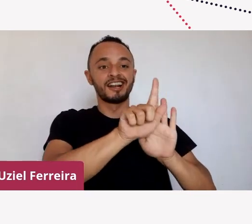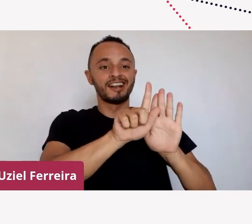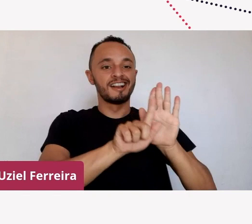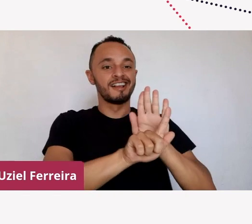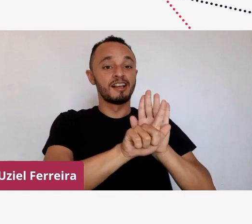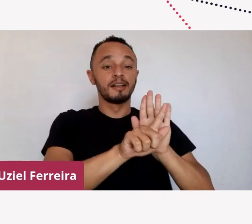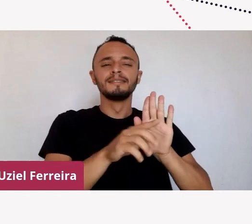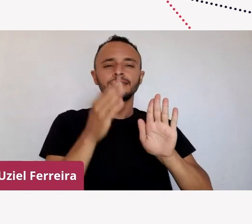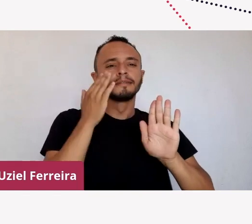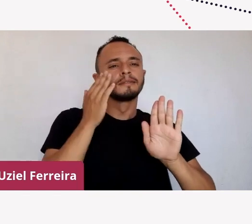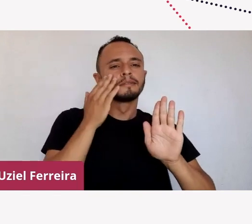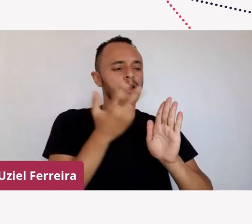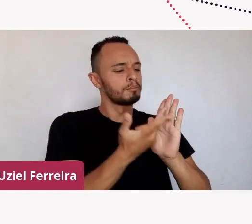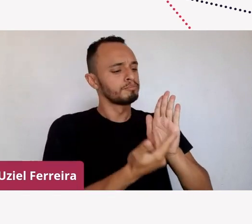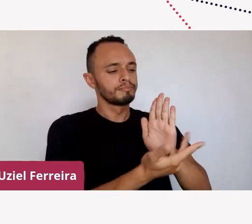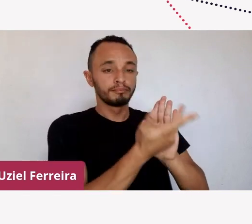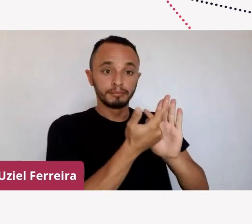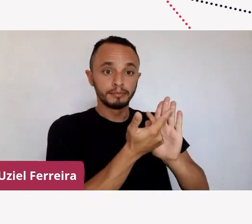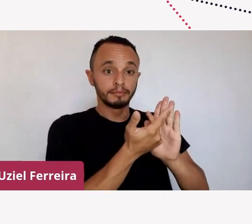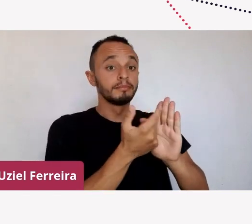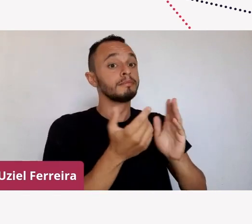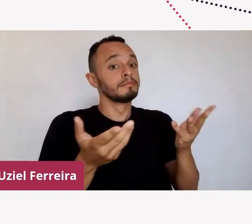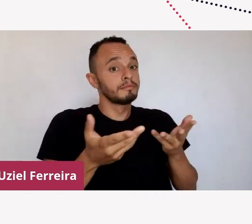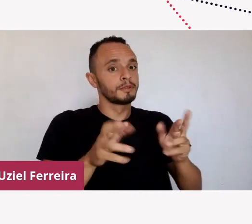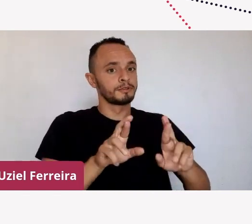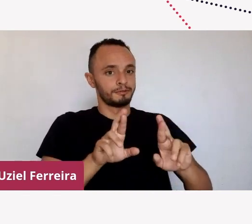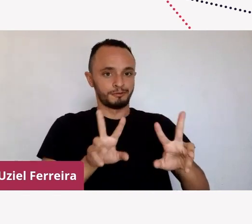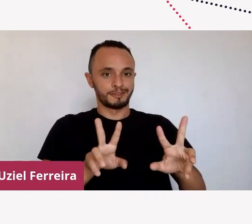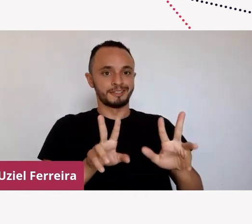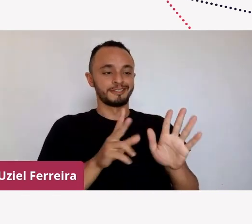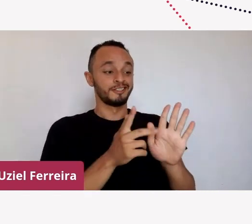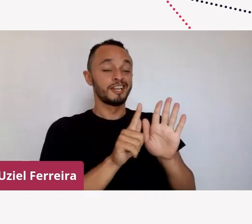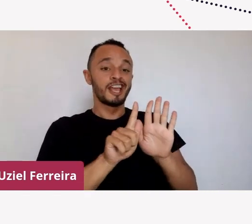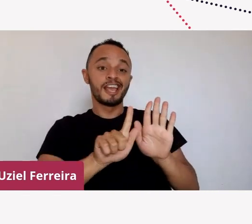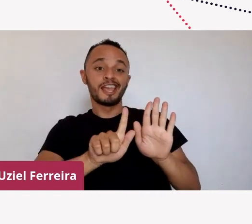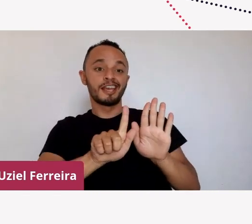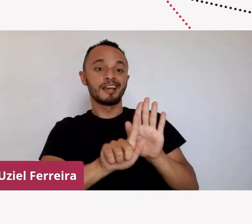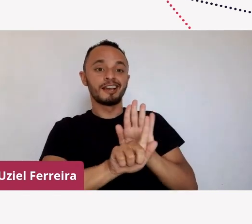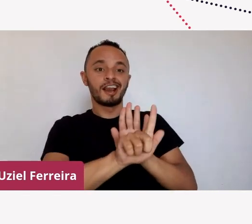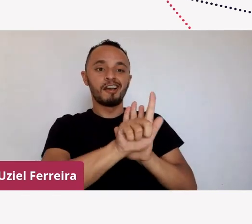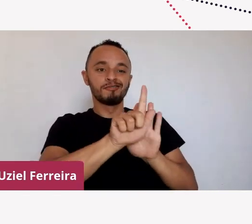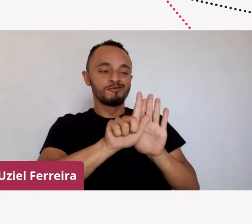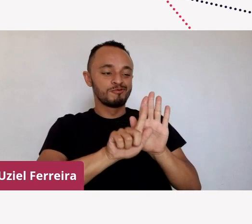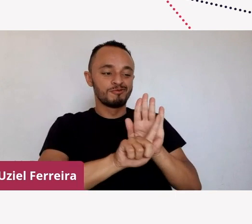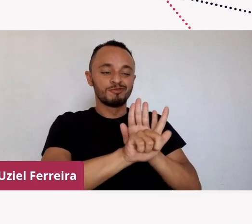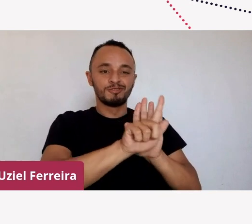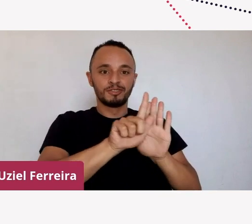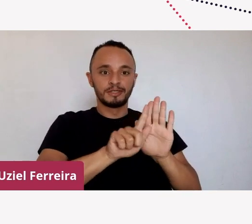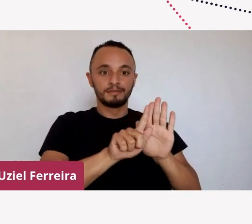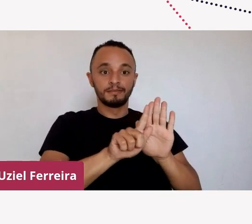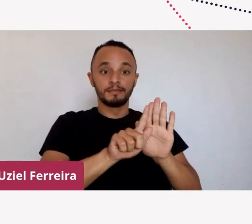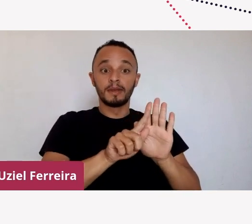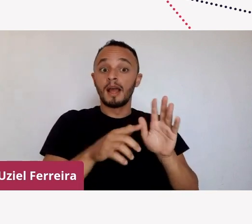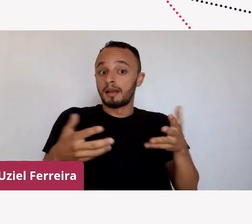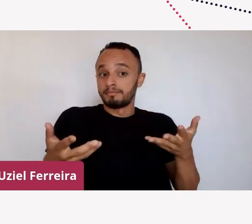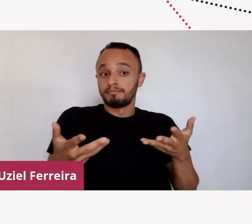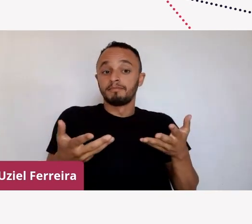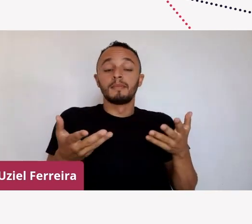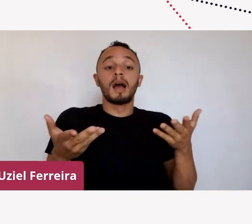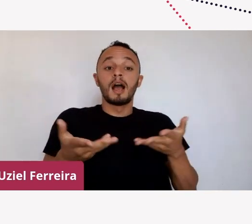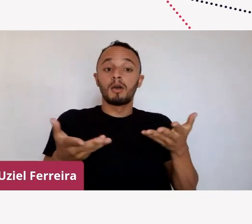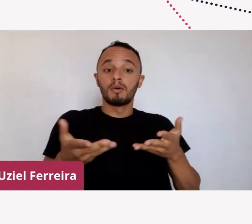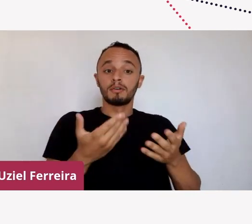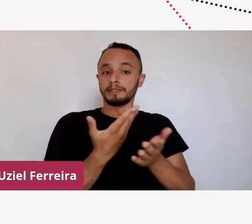gente inicia uma série de 5 episódios em formato de pílula, com cerca de 10,